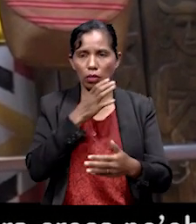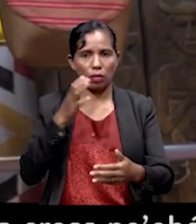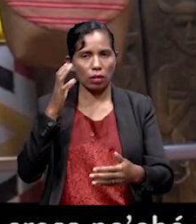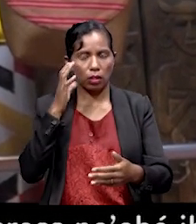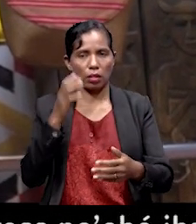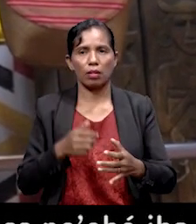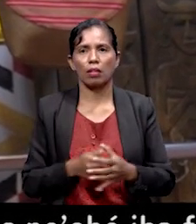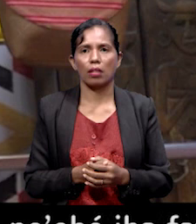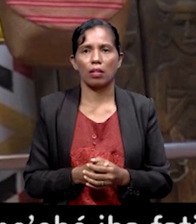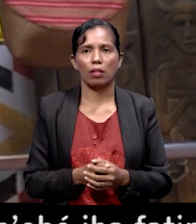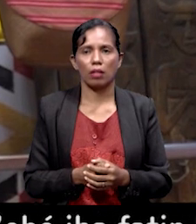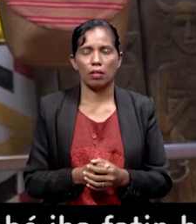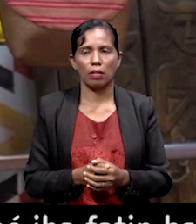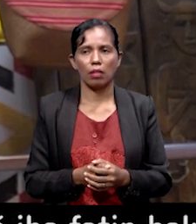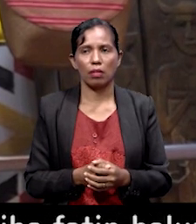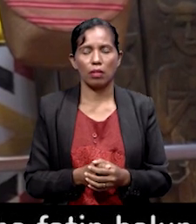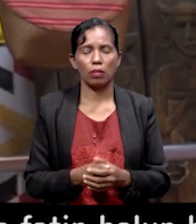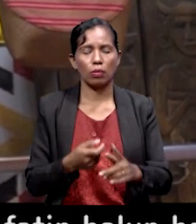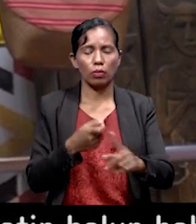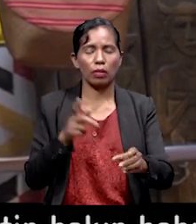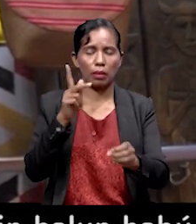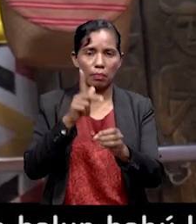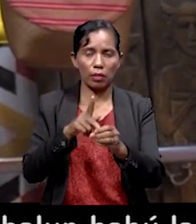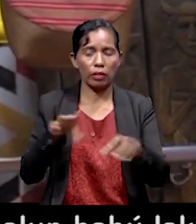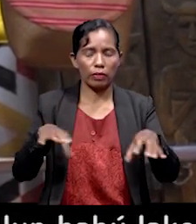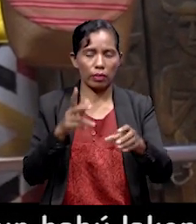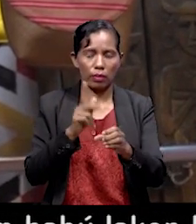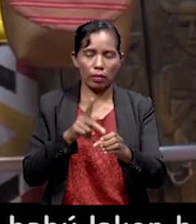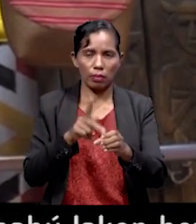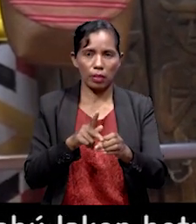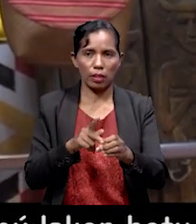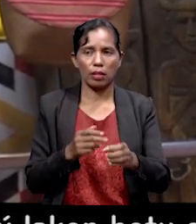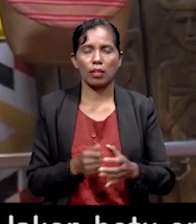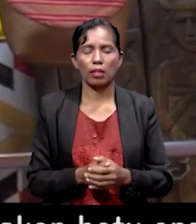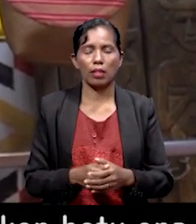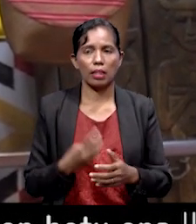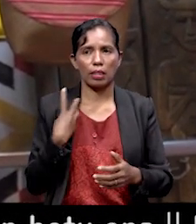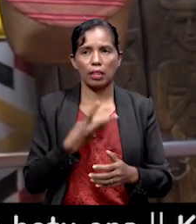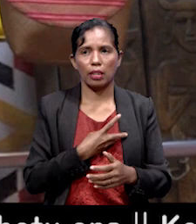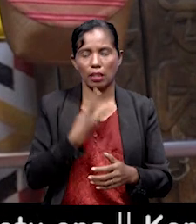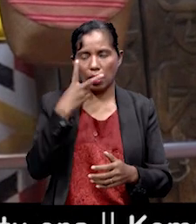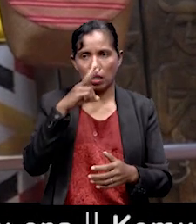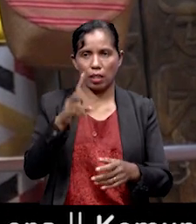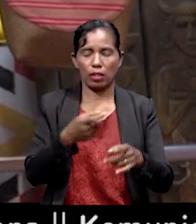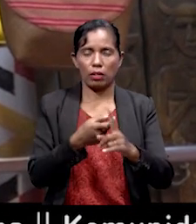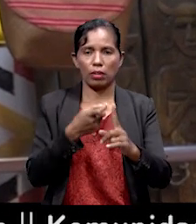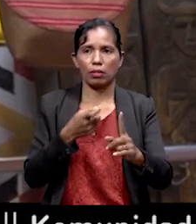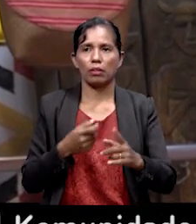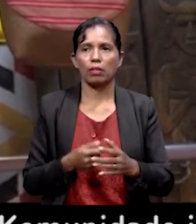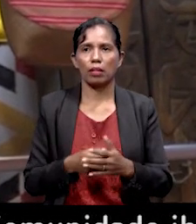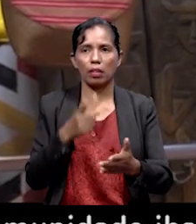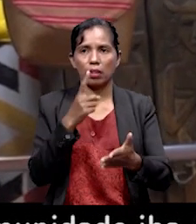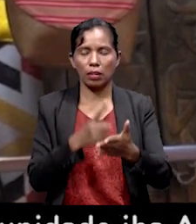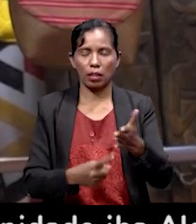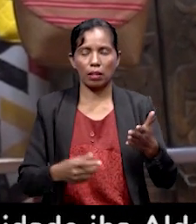si ministeri recursos minerais arte cultura ene ita hare ho si saída ma